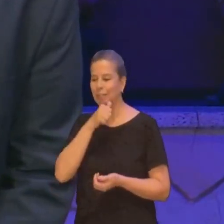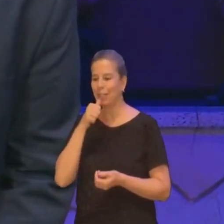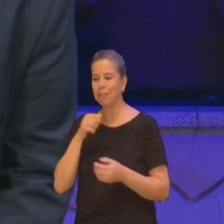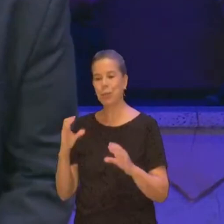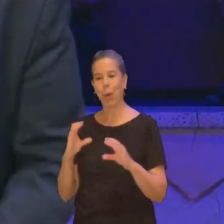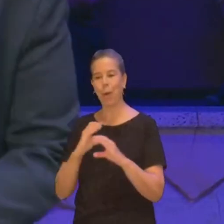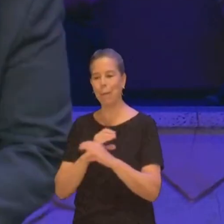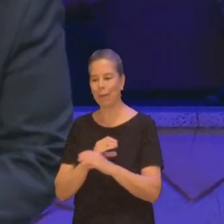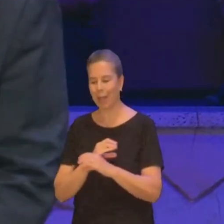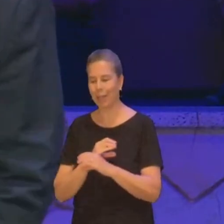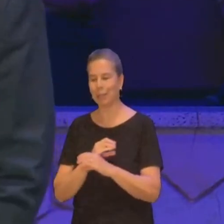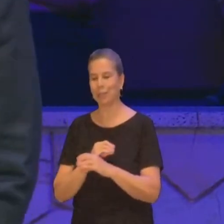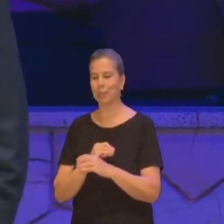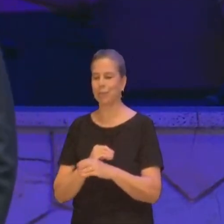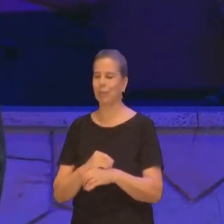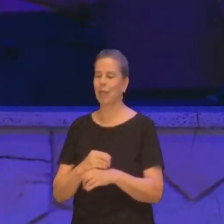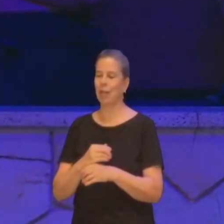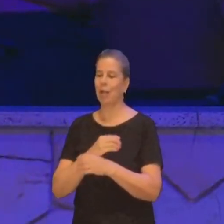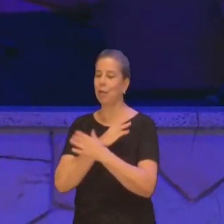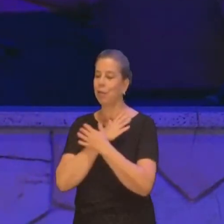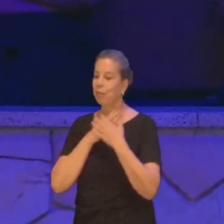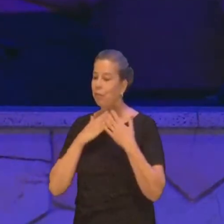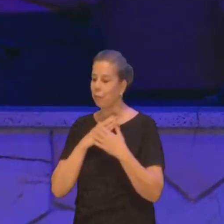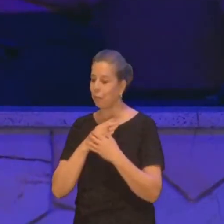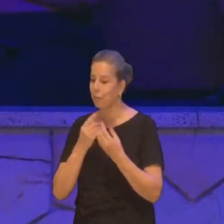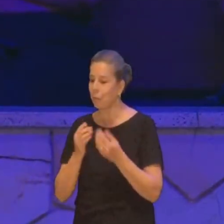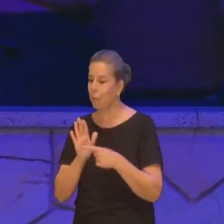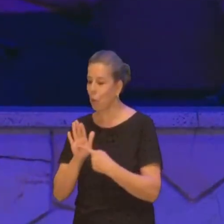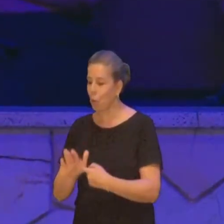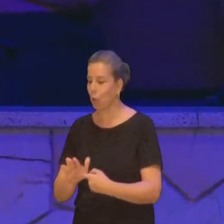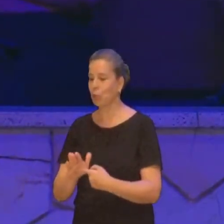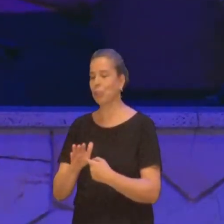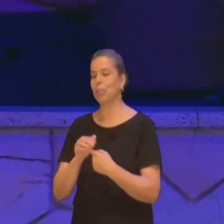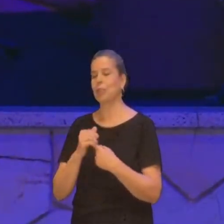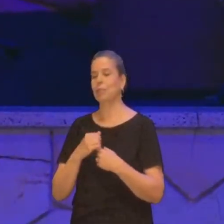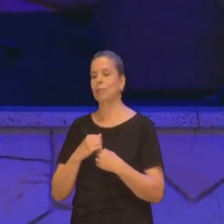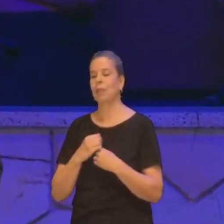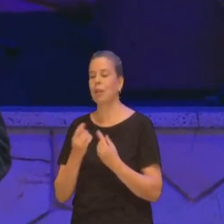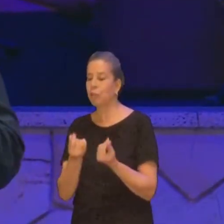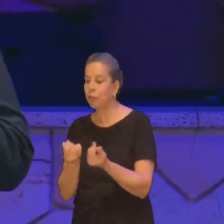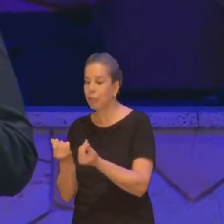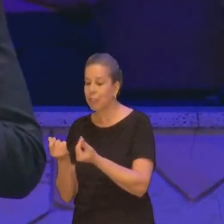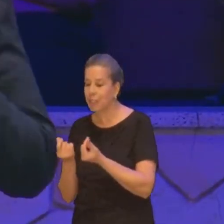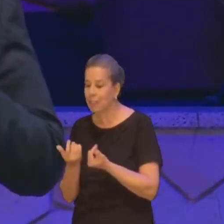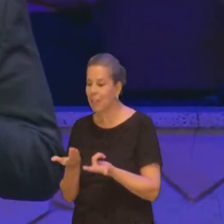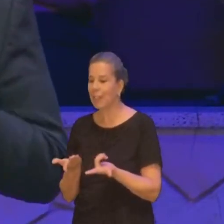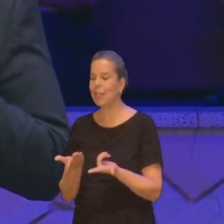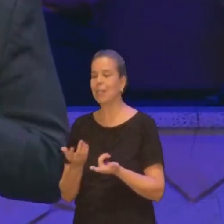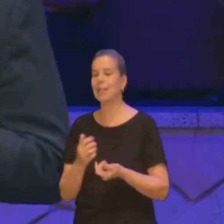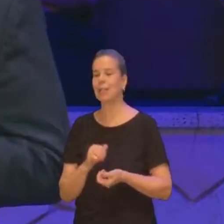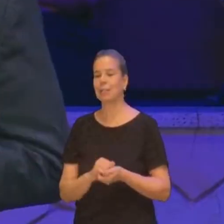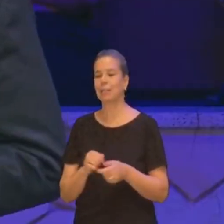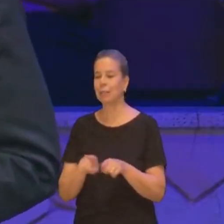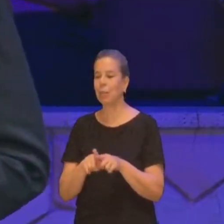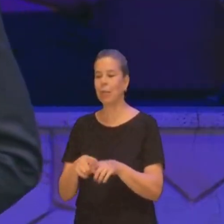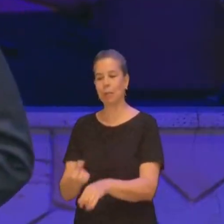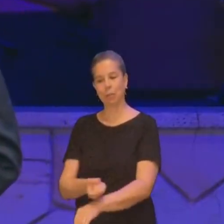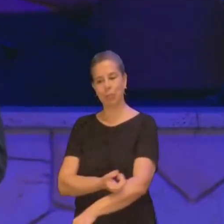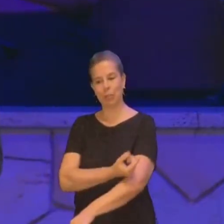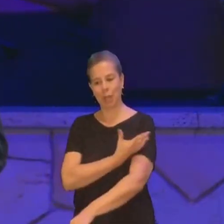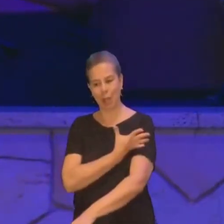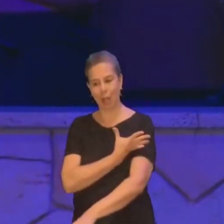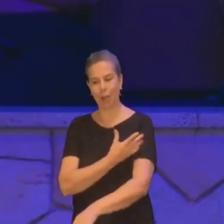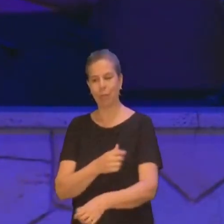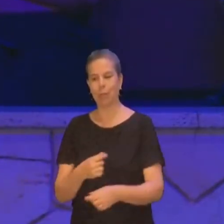uma forma física, vem de uma forma financeira, vem de uma forma muitas vezes também emocional,